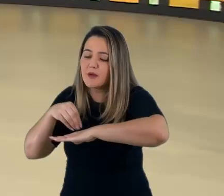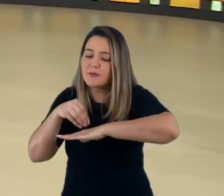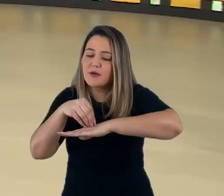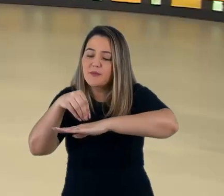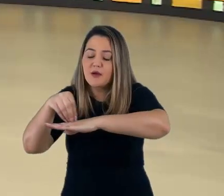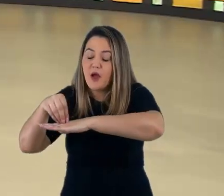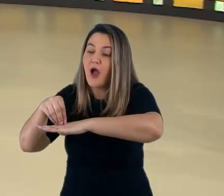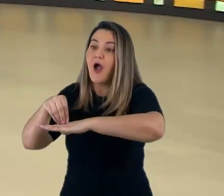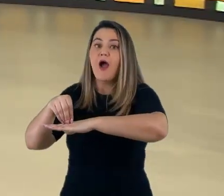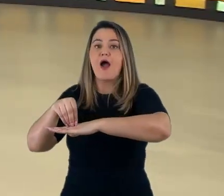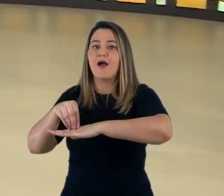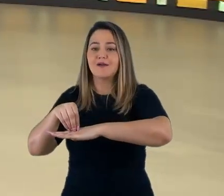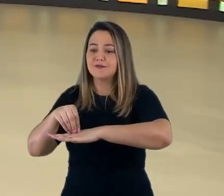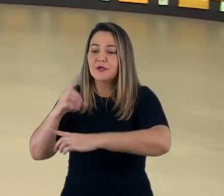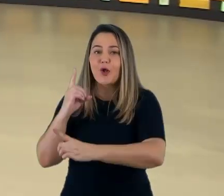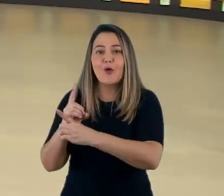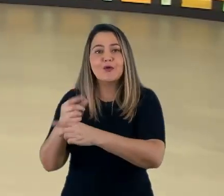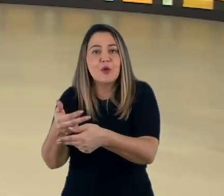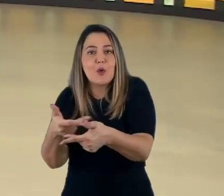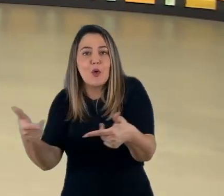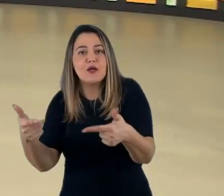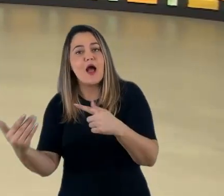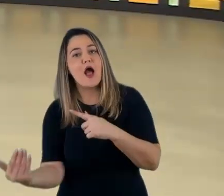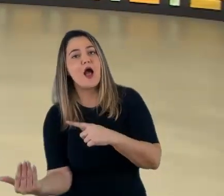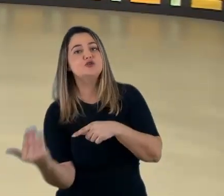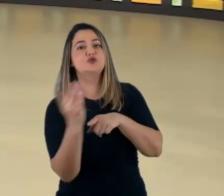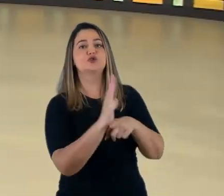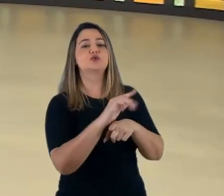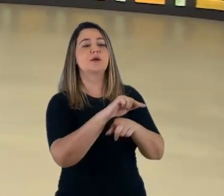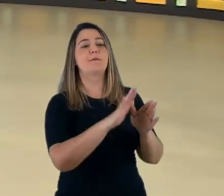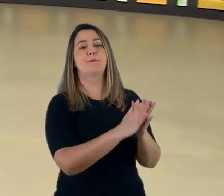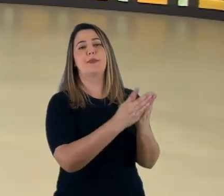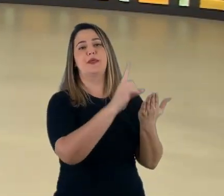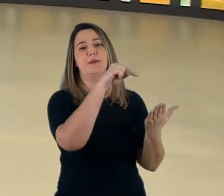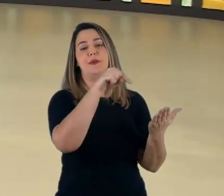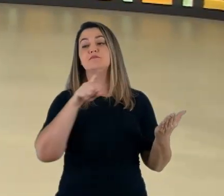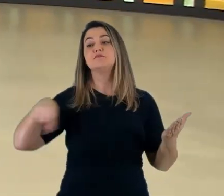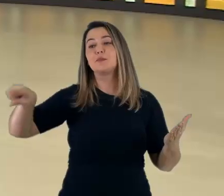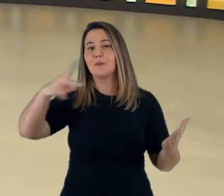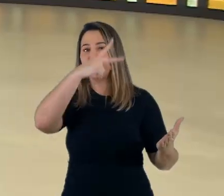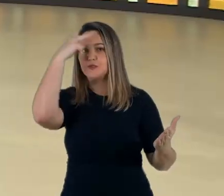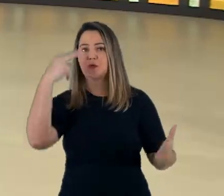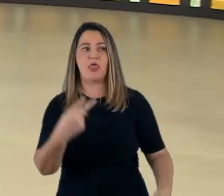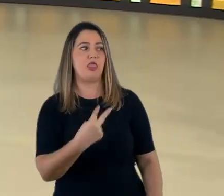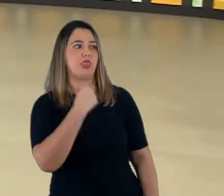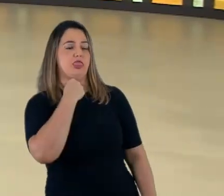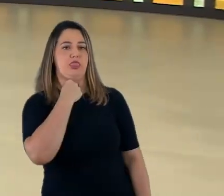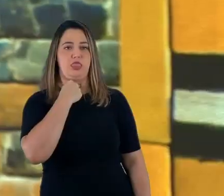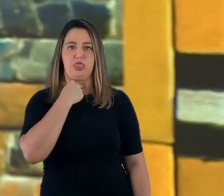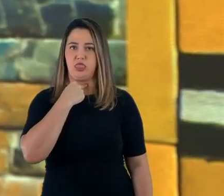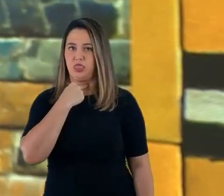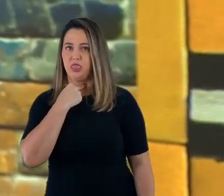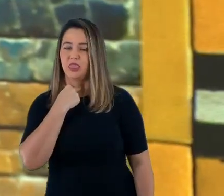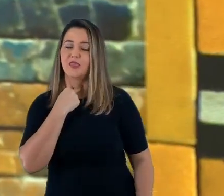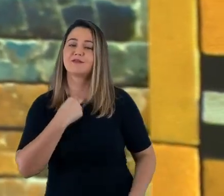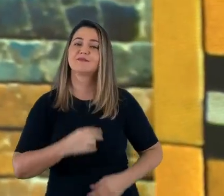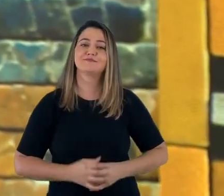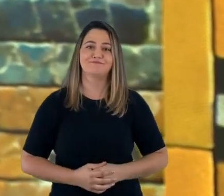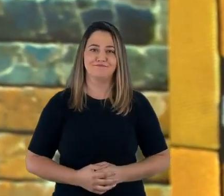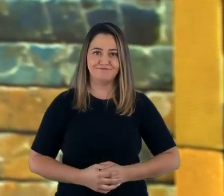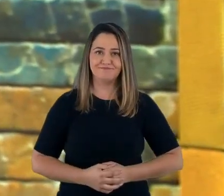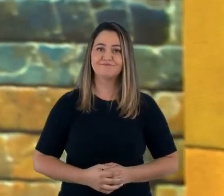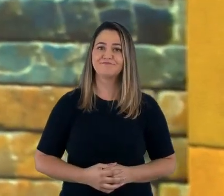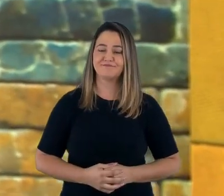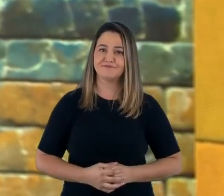algo que confirma a Bíblia e, novamente, silencia o argumento dos críticos. Realmente,